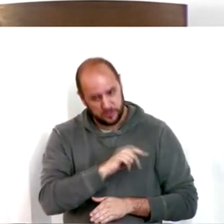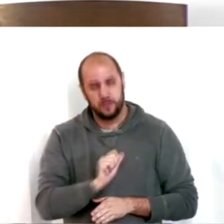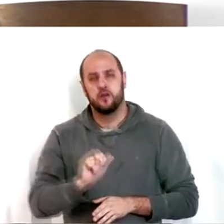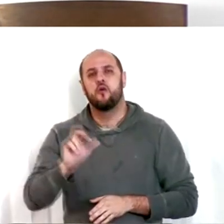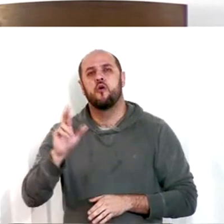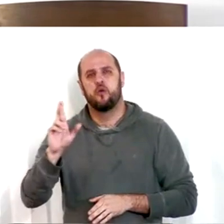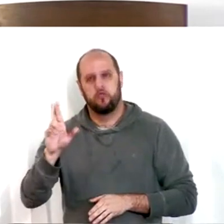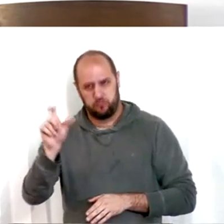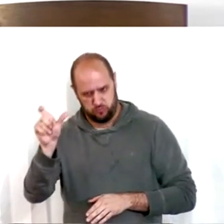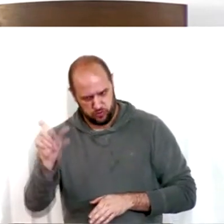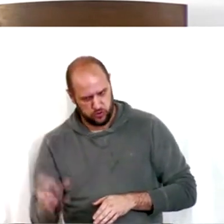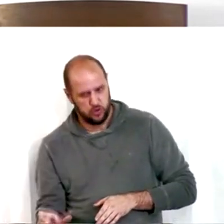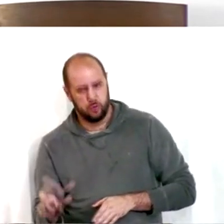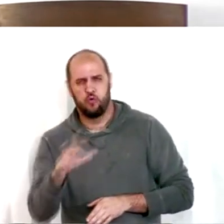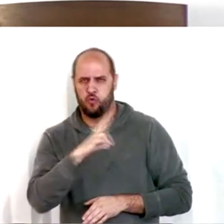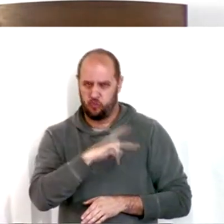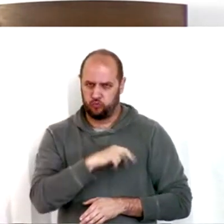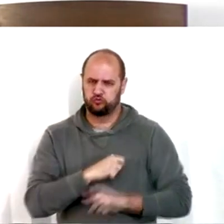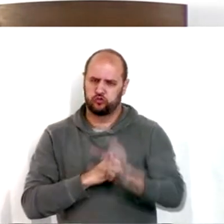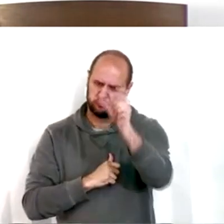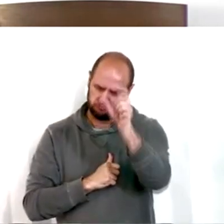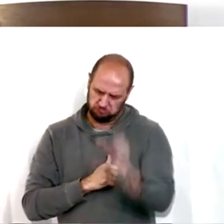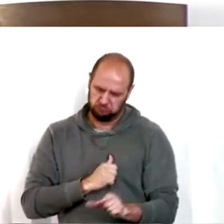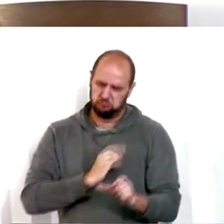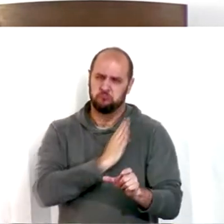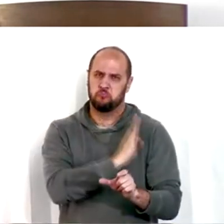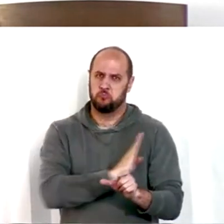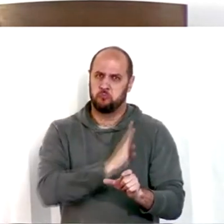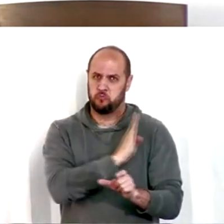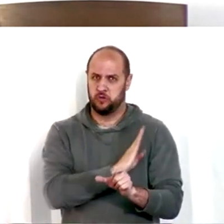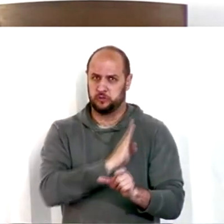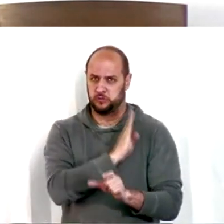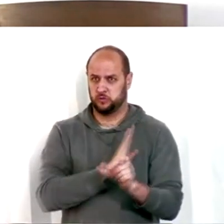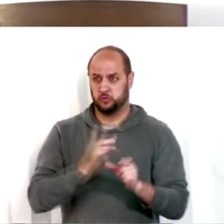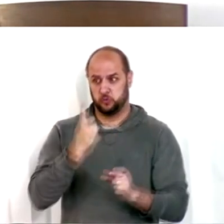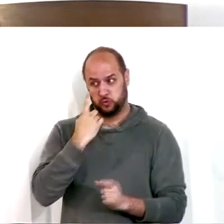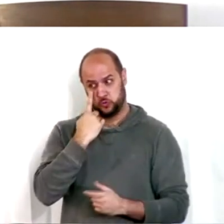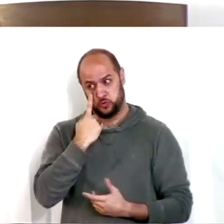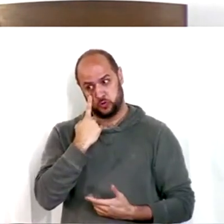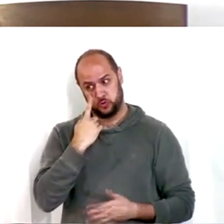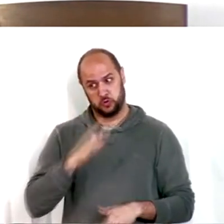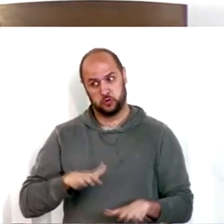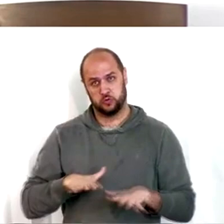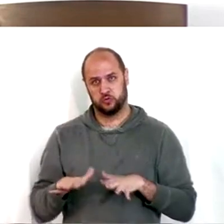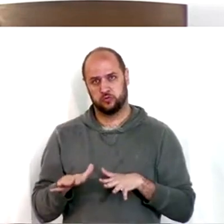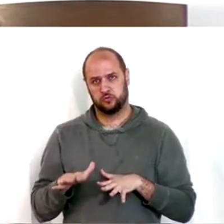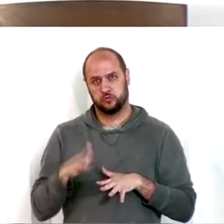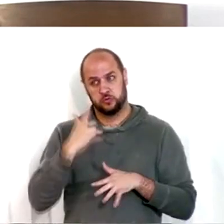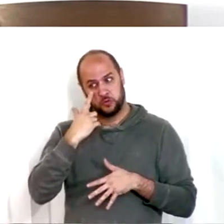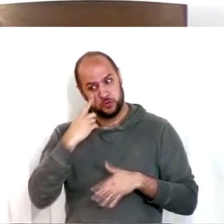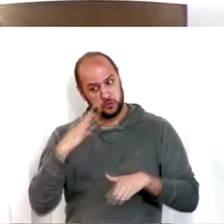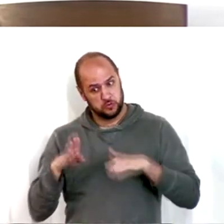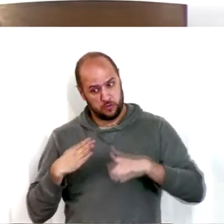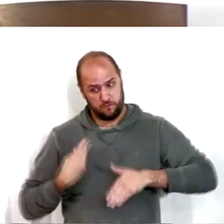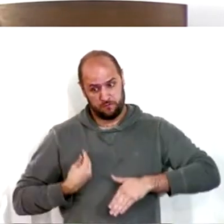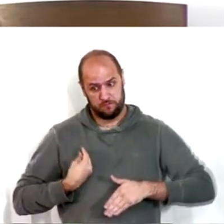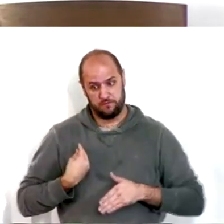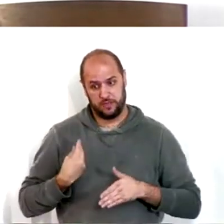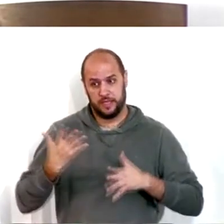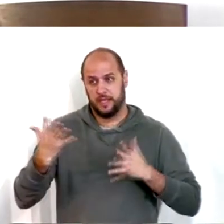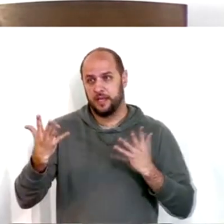Ruth quanto Boaz em risco. Em risco de reputação, em